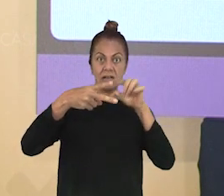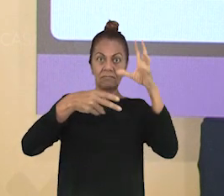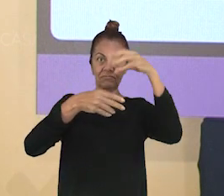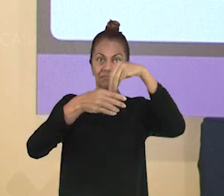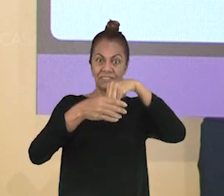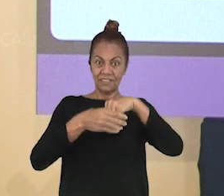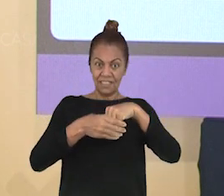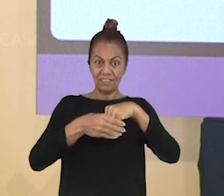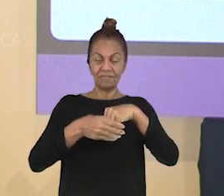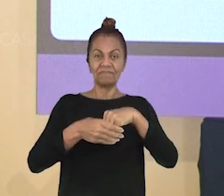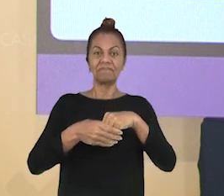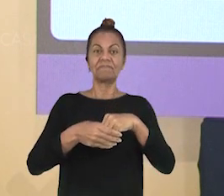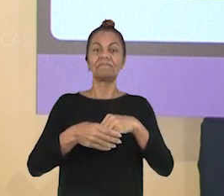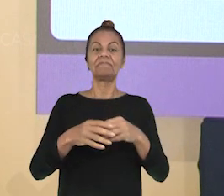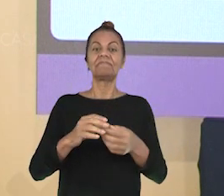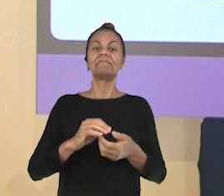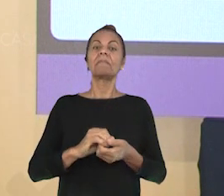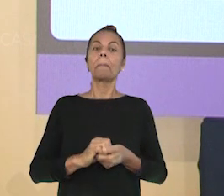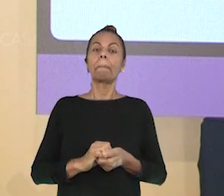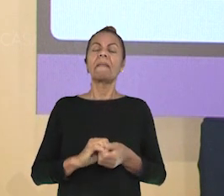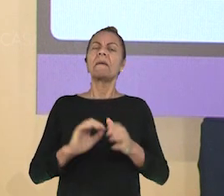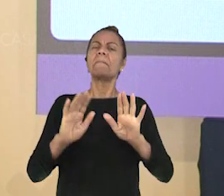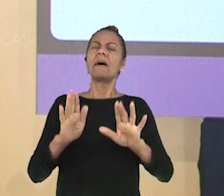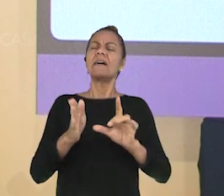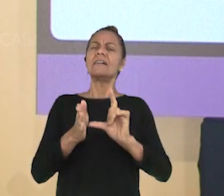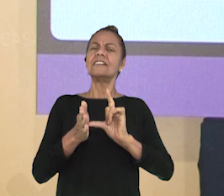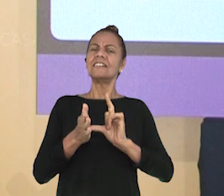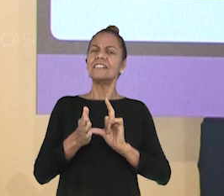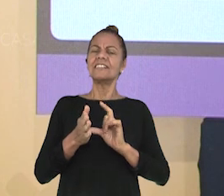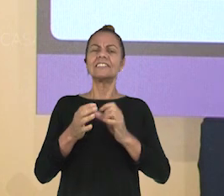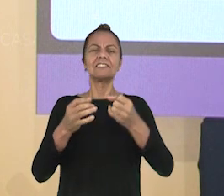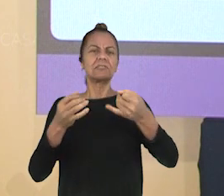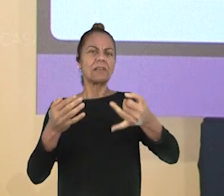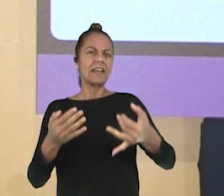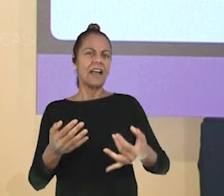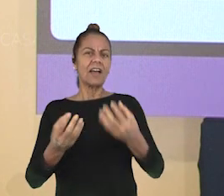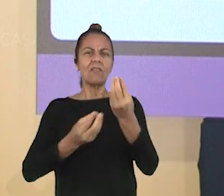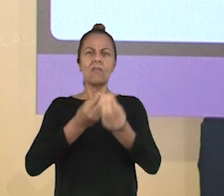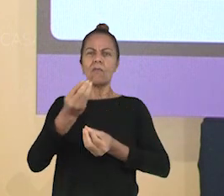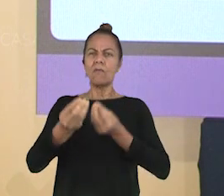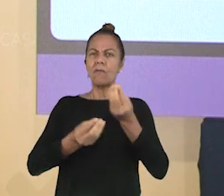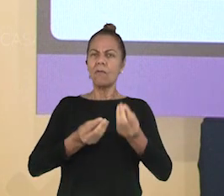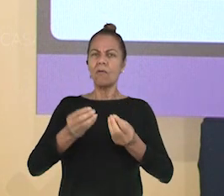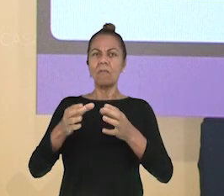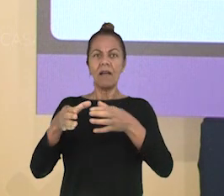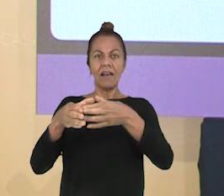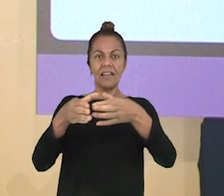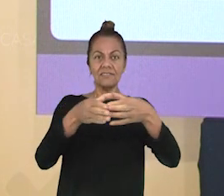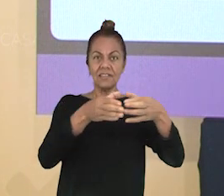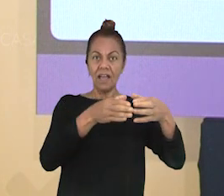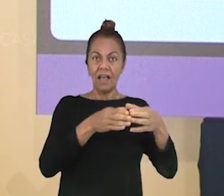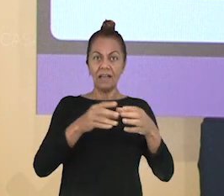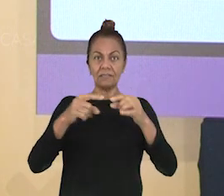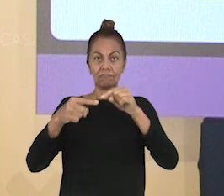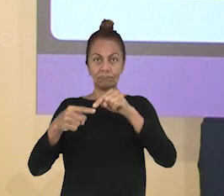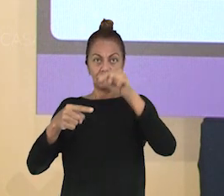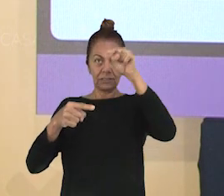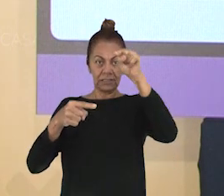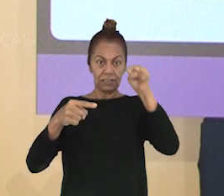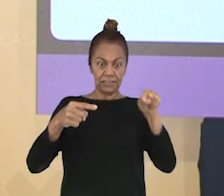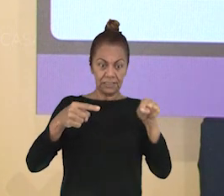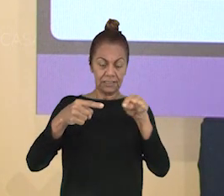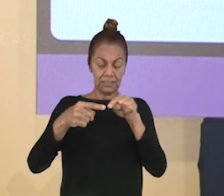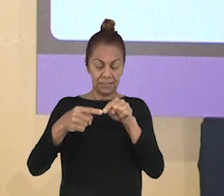possuem, consequentemente, 4 ângulos internos. E podemos classificá-los quanto aos lados